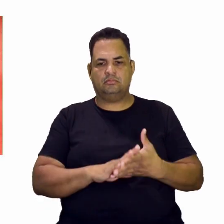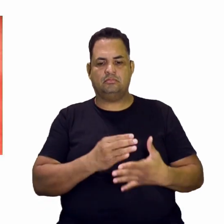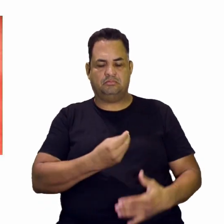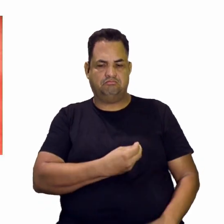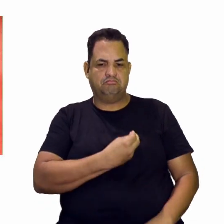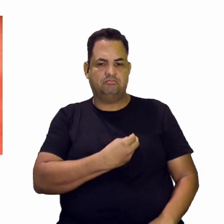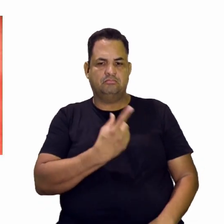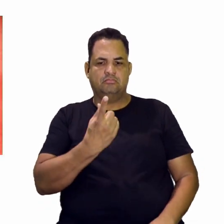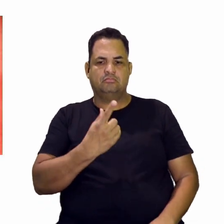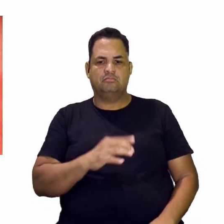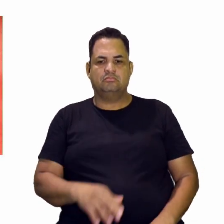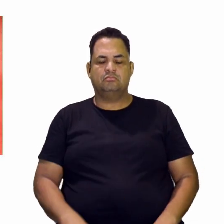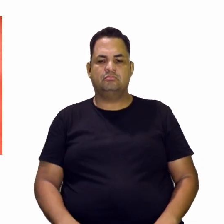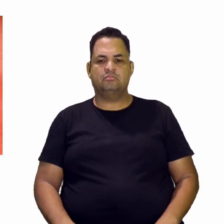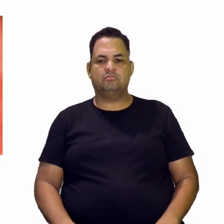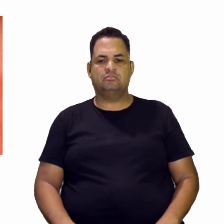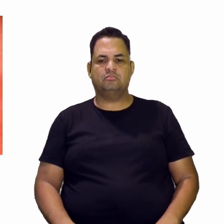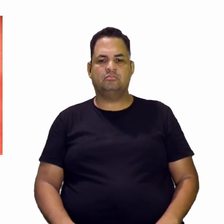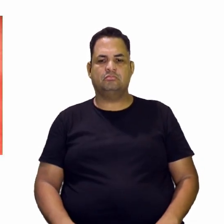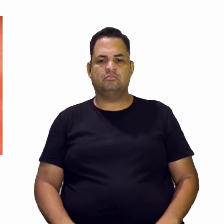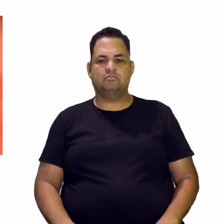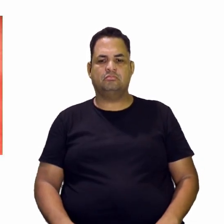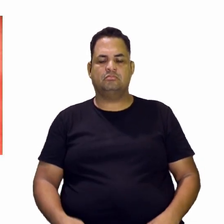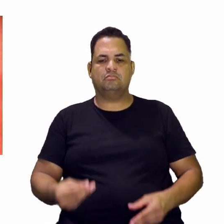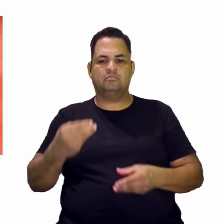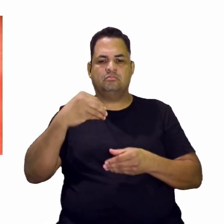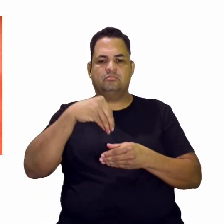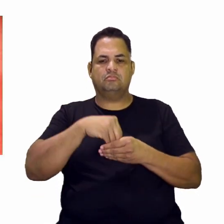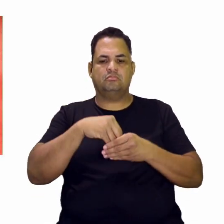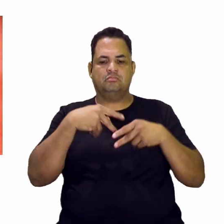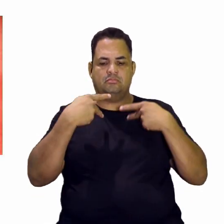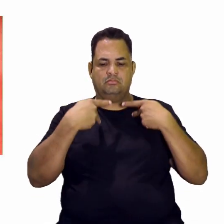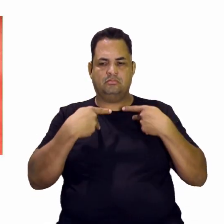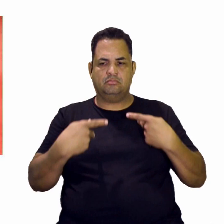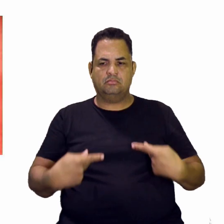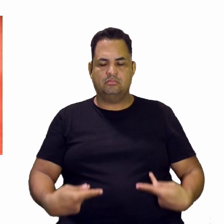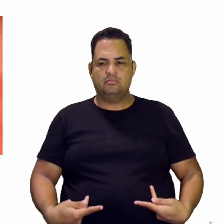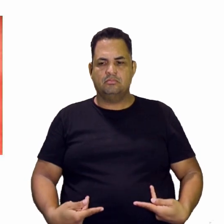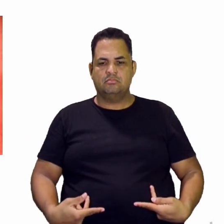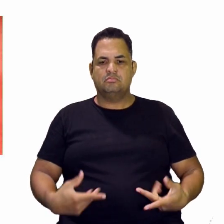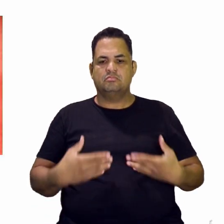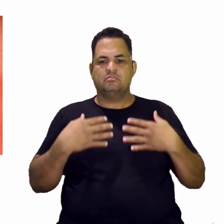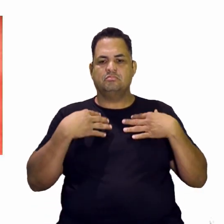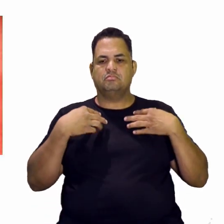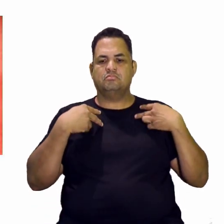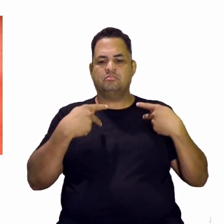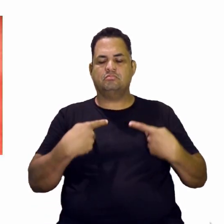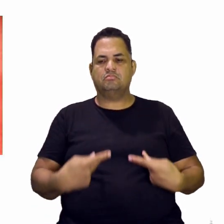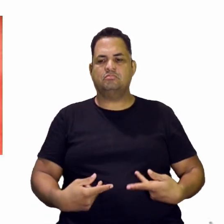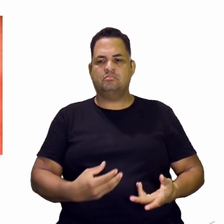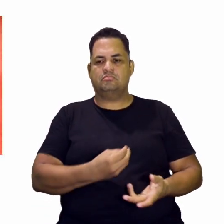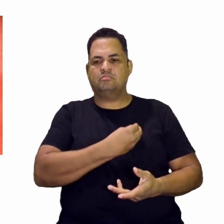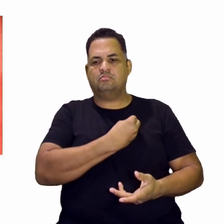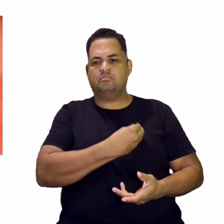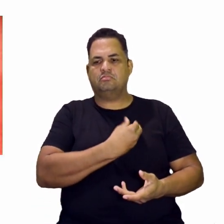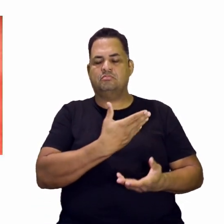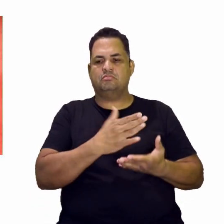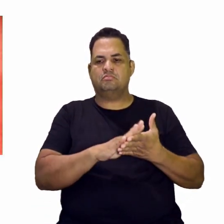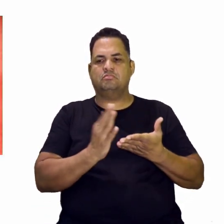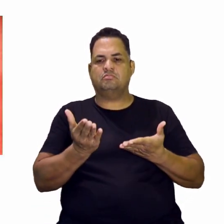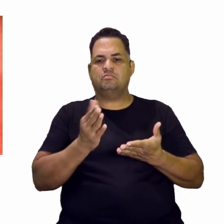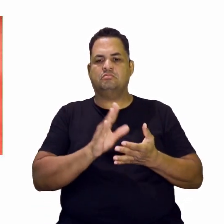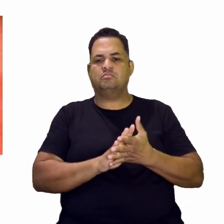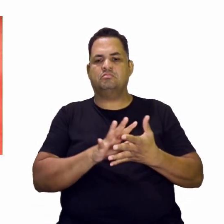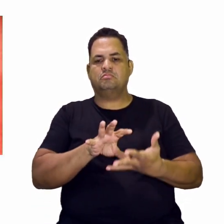seres, eles vão dentro, internamente ao corpo desse ser vivo que ele está parasitando, ele